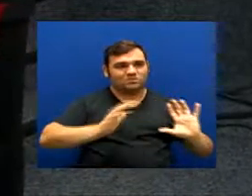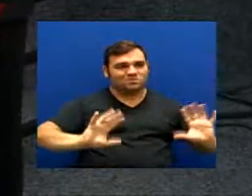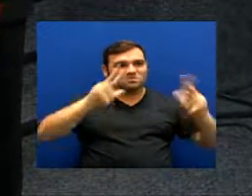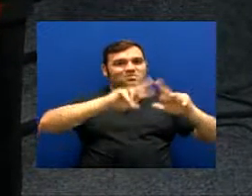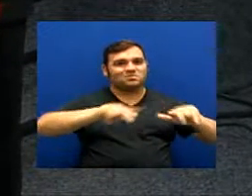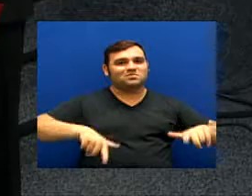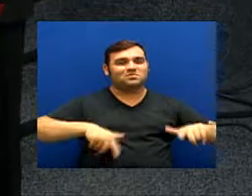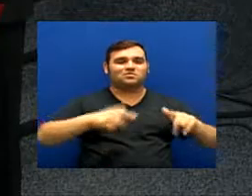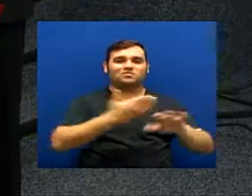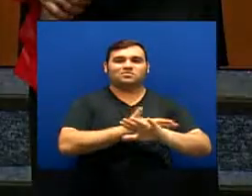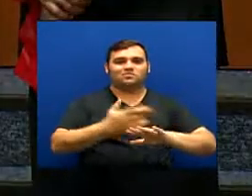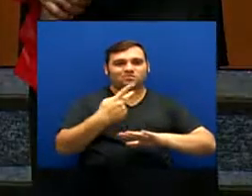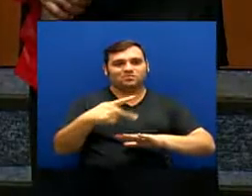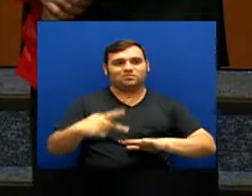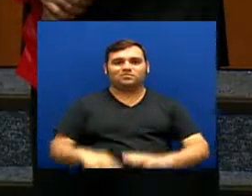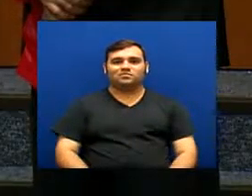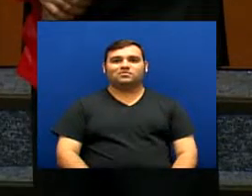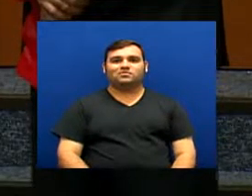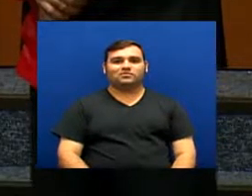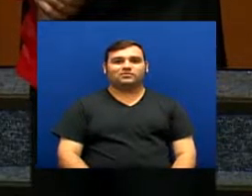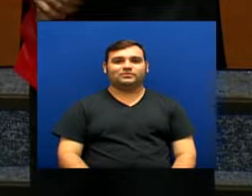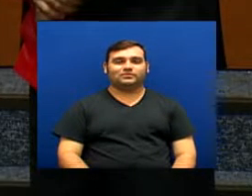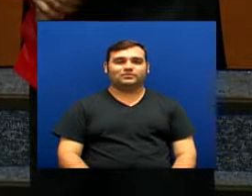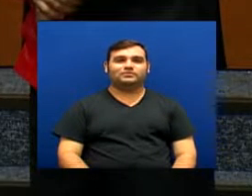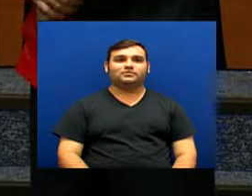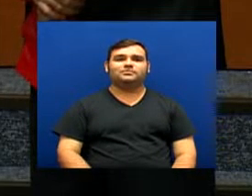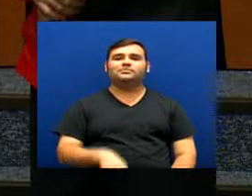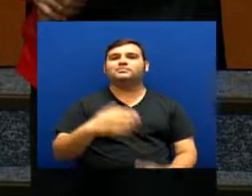feito para com aquelas vidas que ali estão.